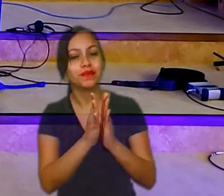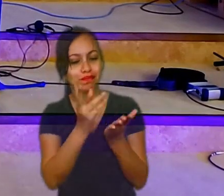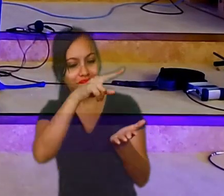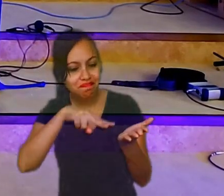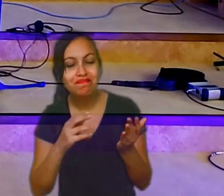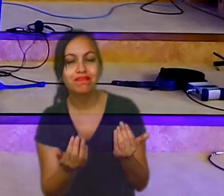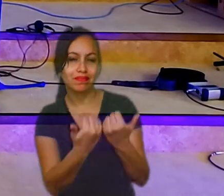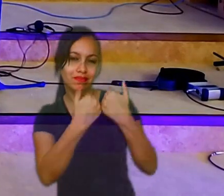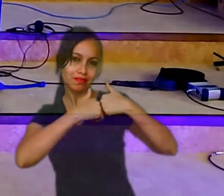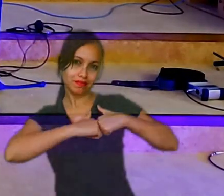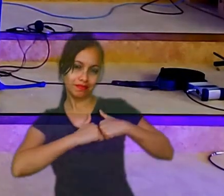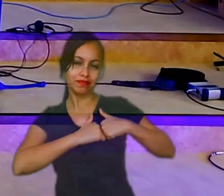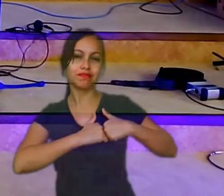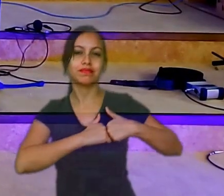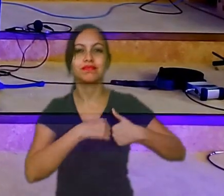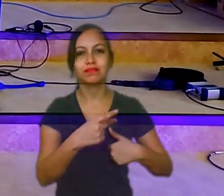em nossos corações.